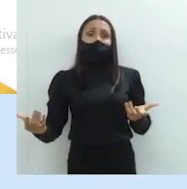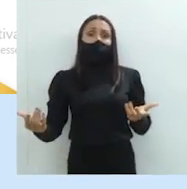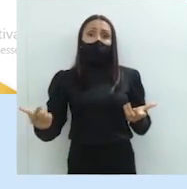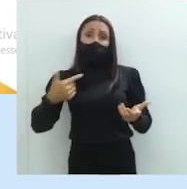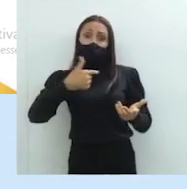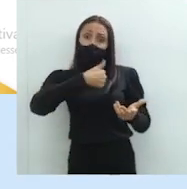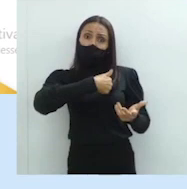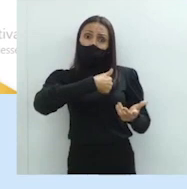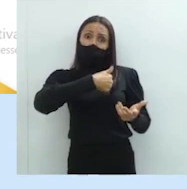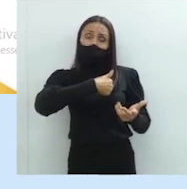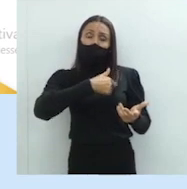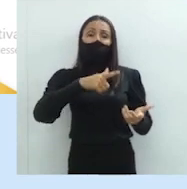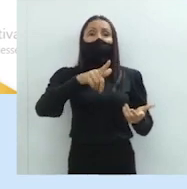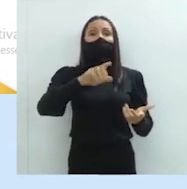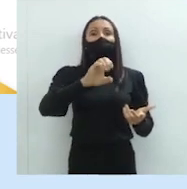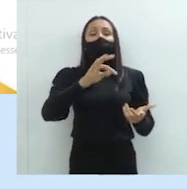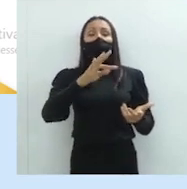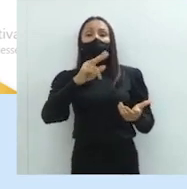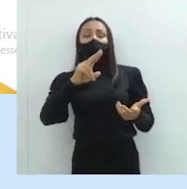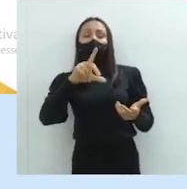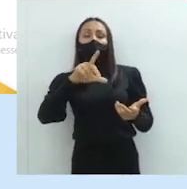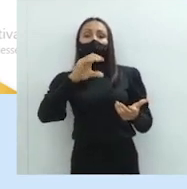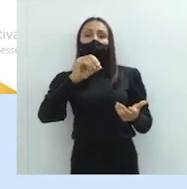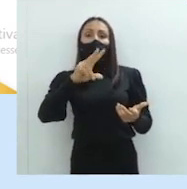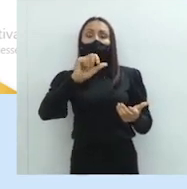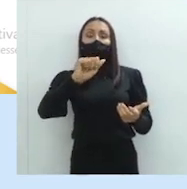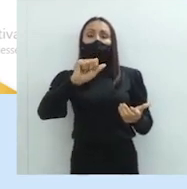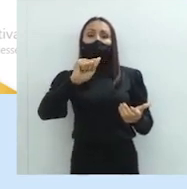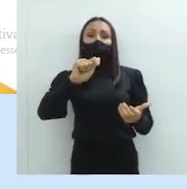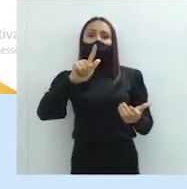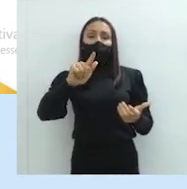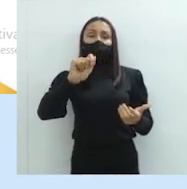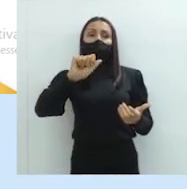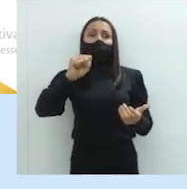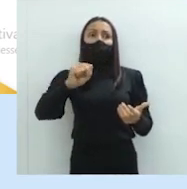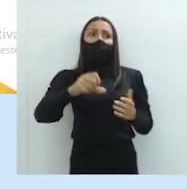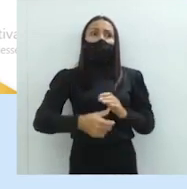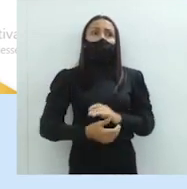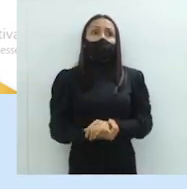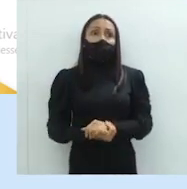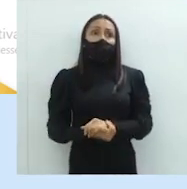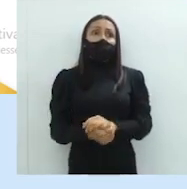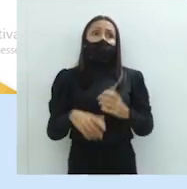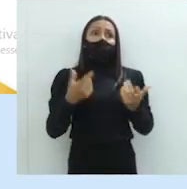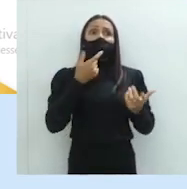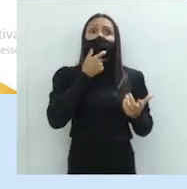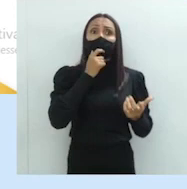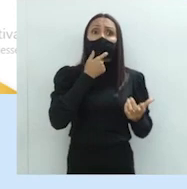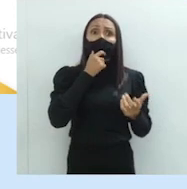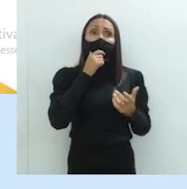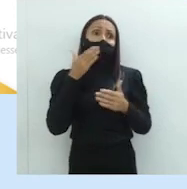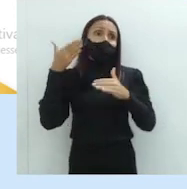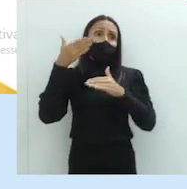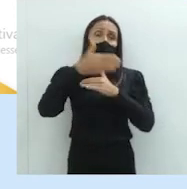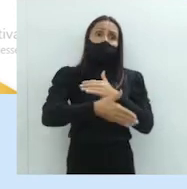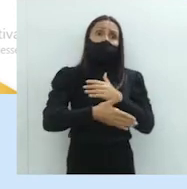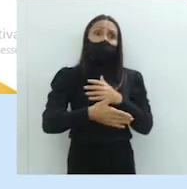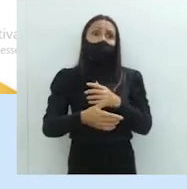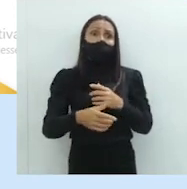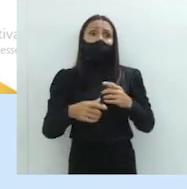1943. Então, por fim, a Inglaterra, que não participou diretamente do conflito, foi a única